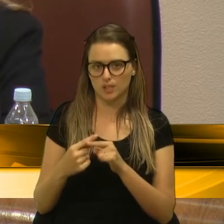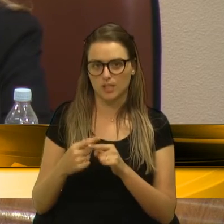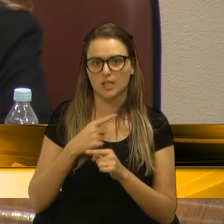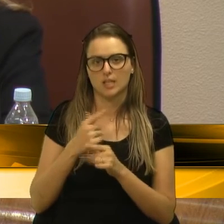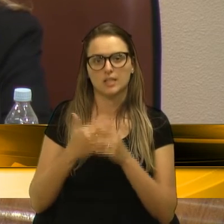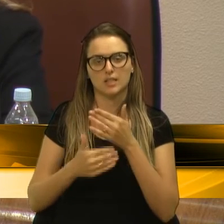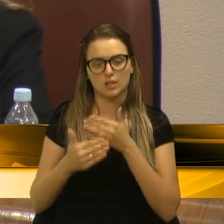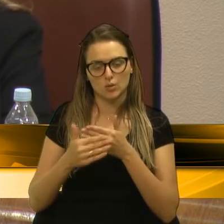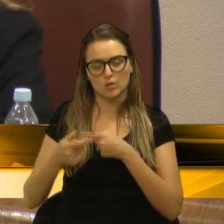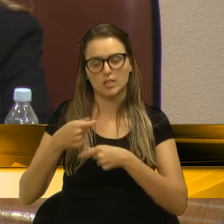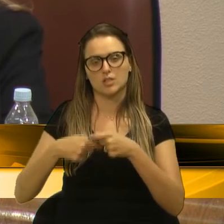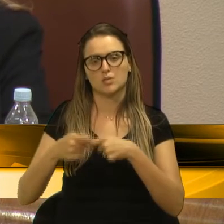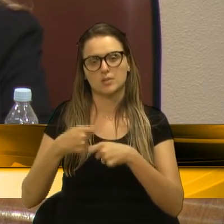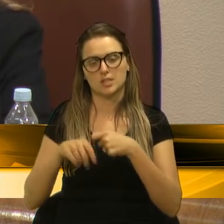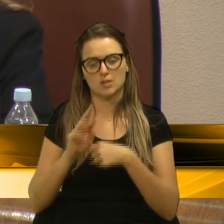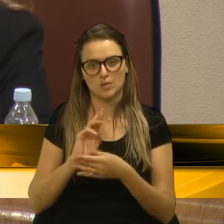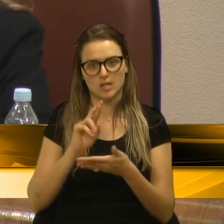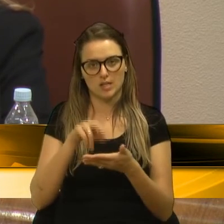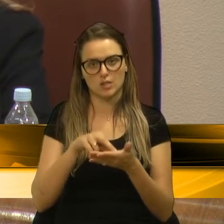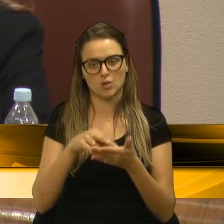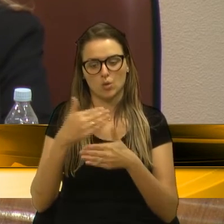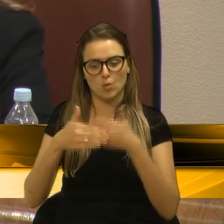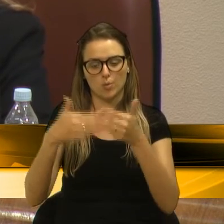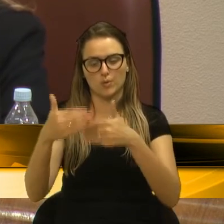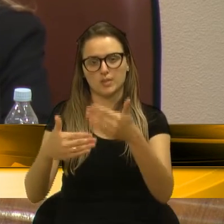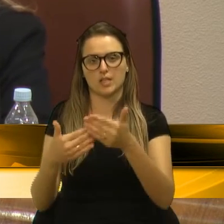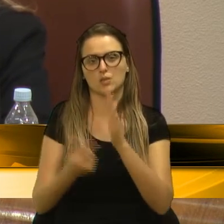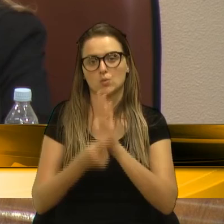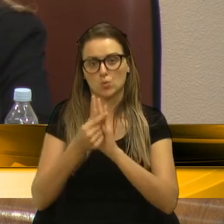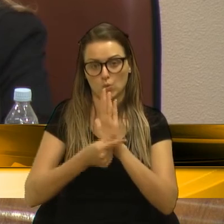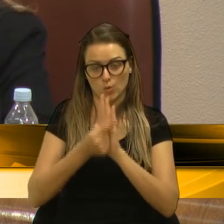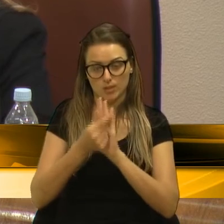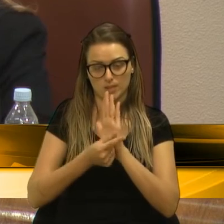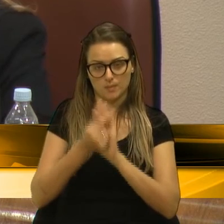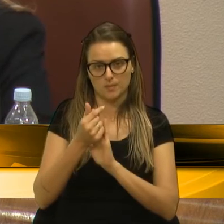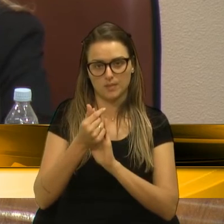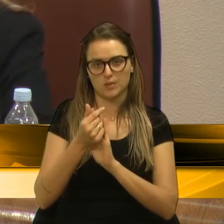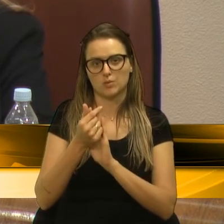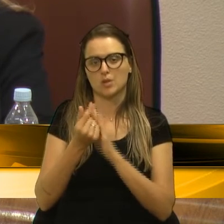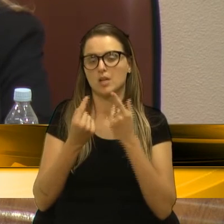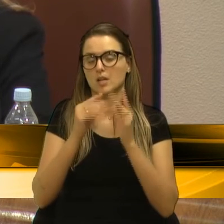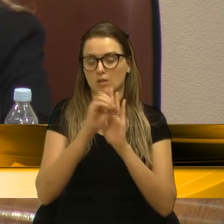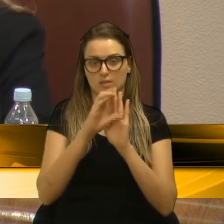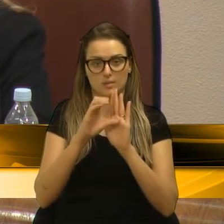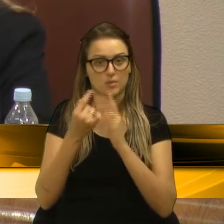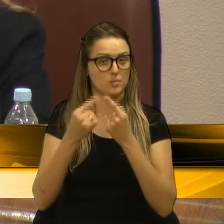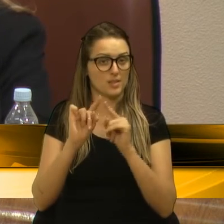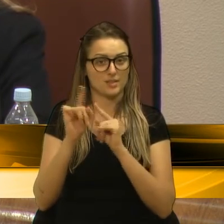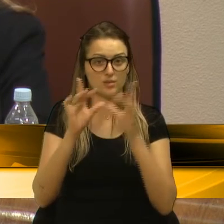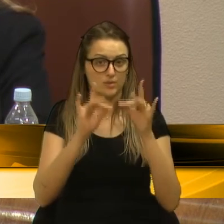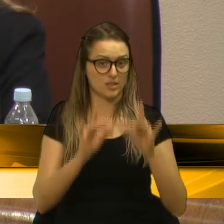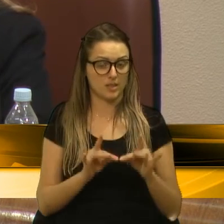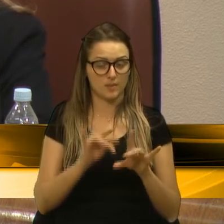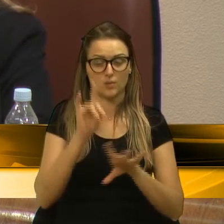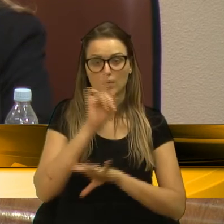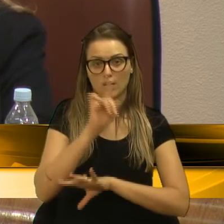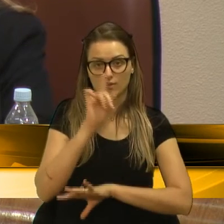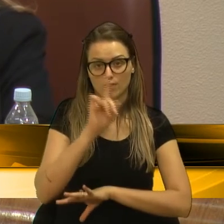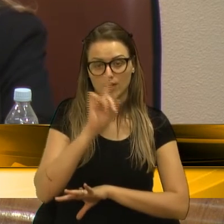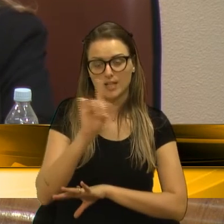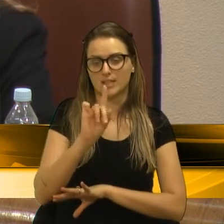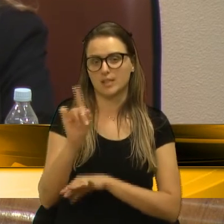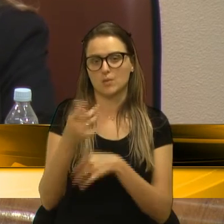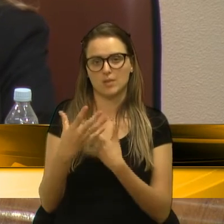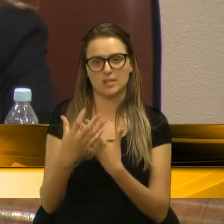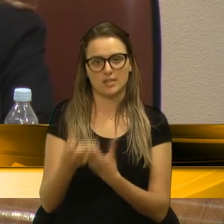a administração realizado o procedimento com orçamento não bem detalhado, a falha não possibilita, pelo